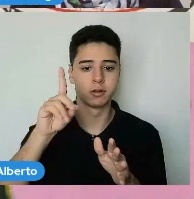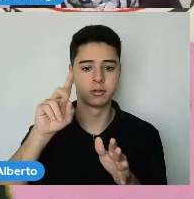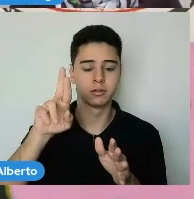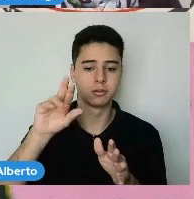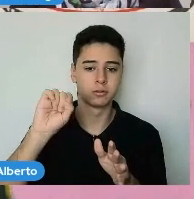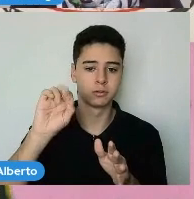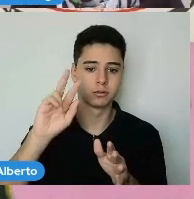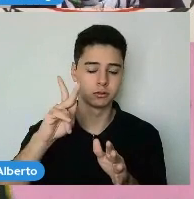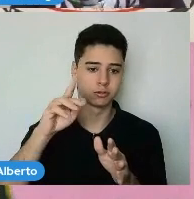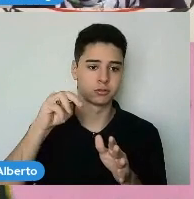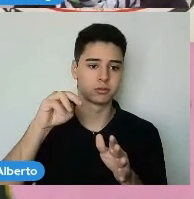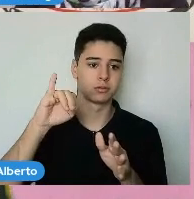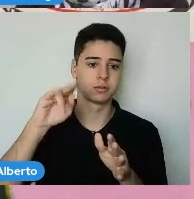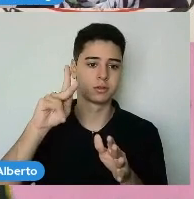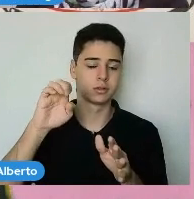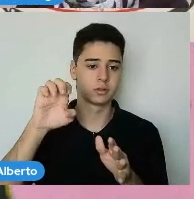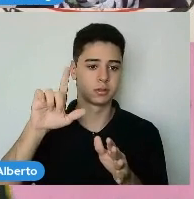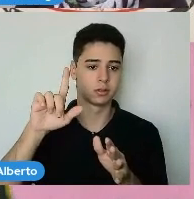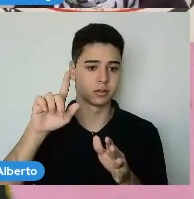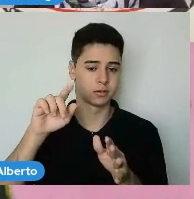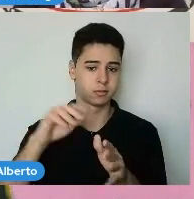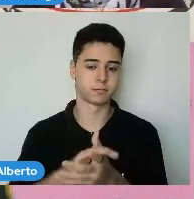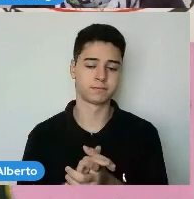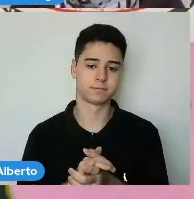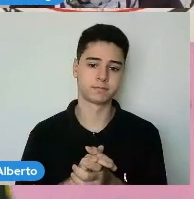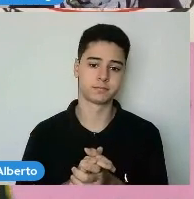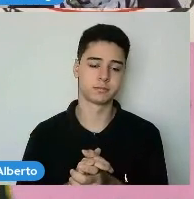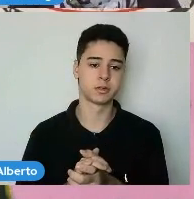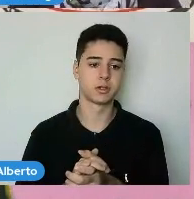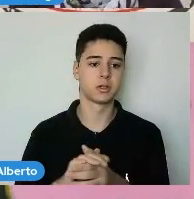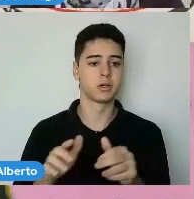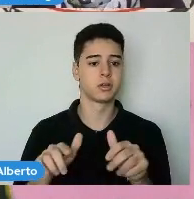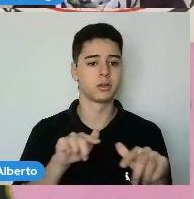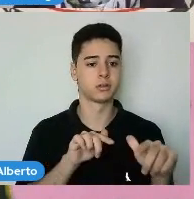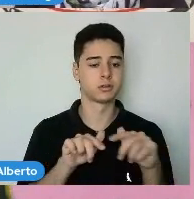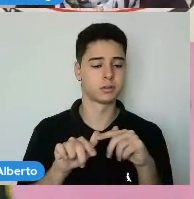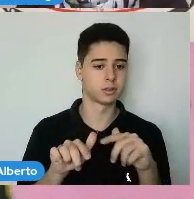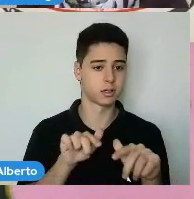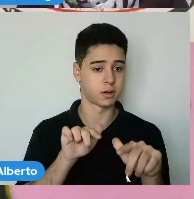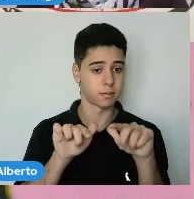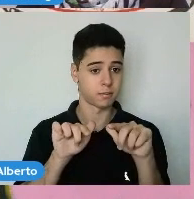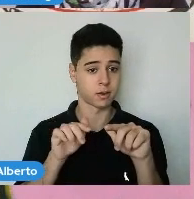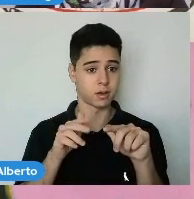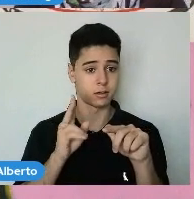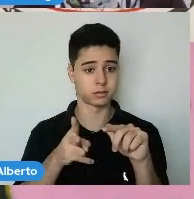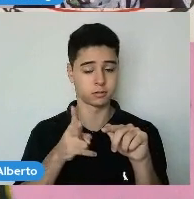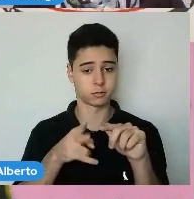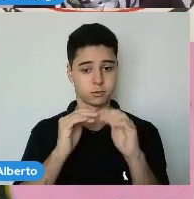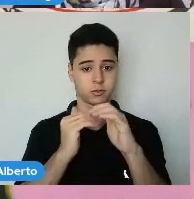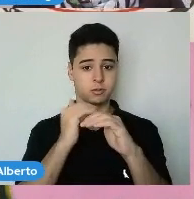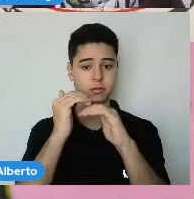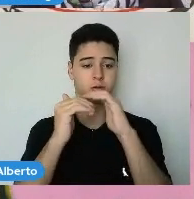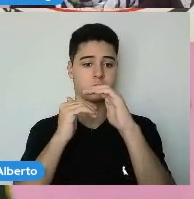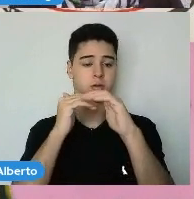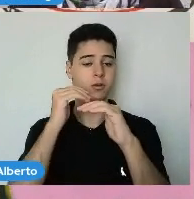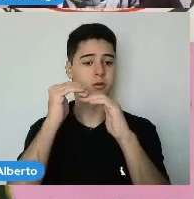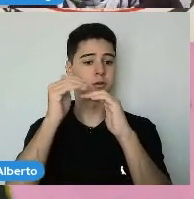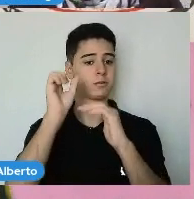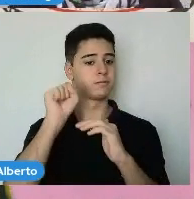do Michael Demers. É um trabalho in progress, tá? Ou seja, é um trabalho em progresso,